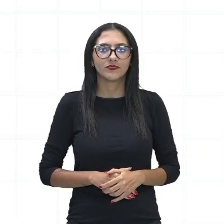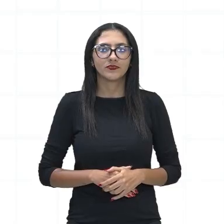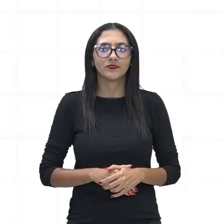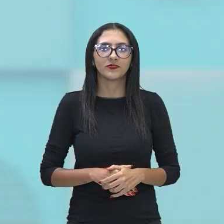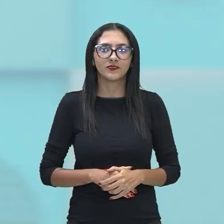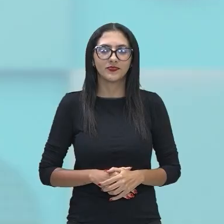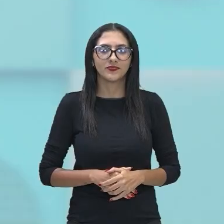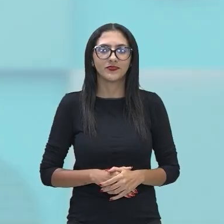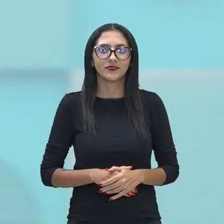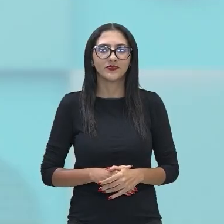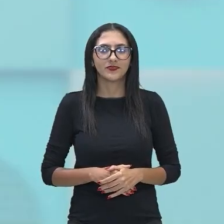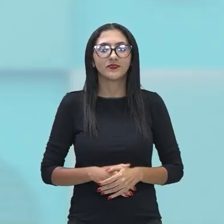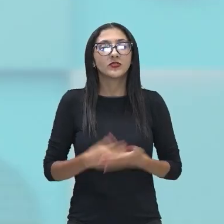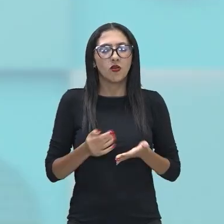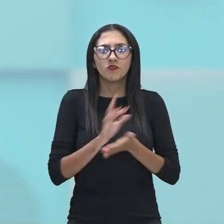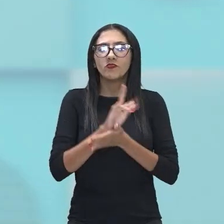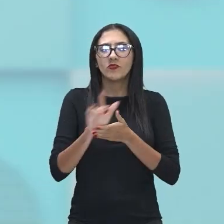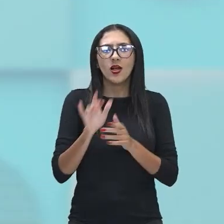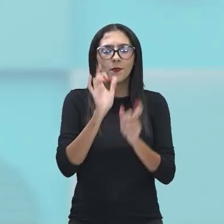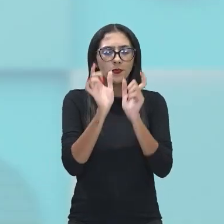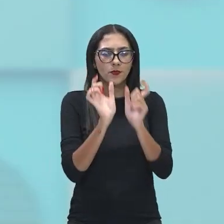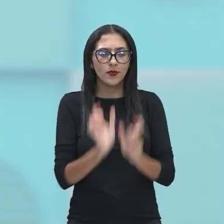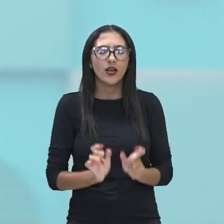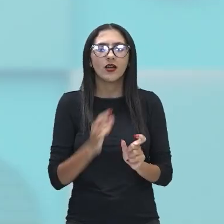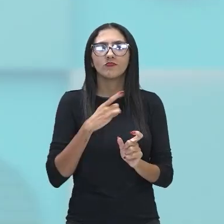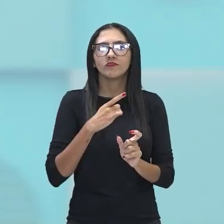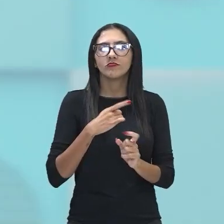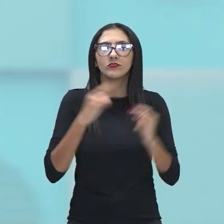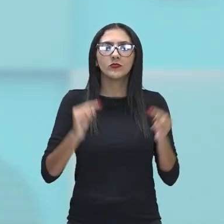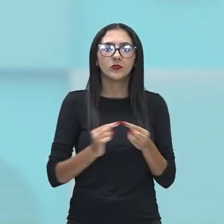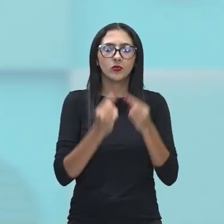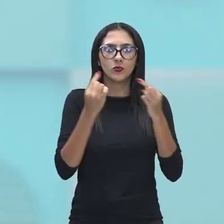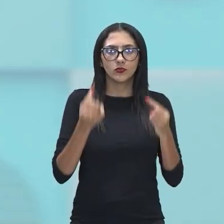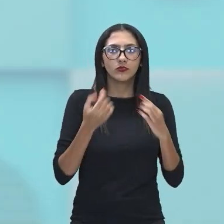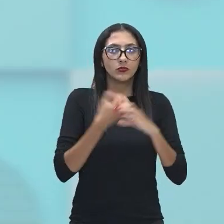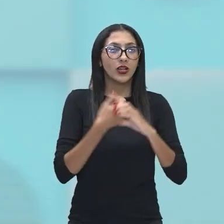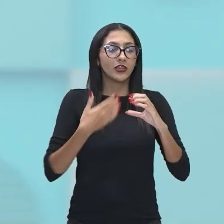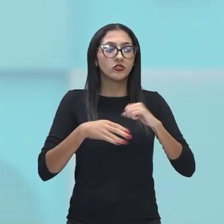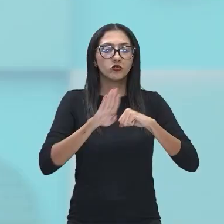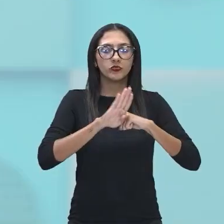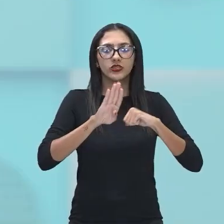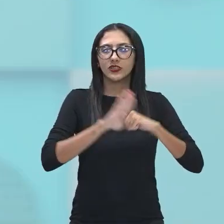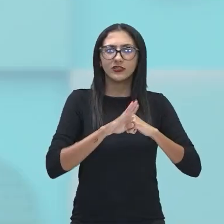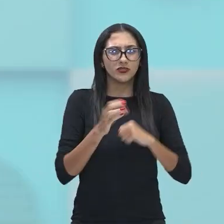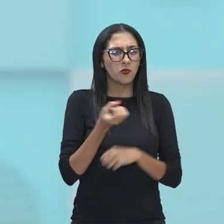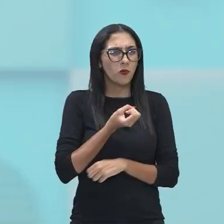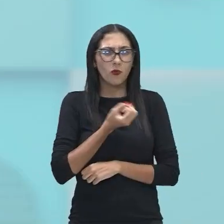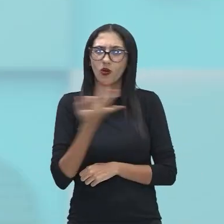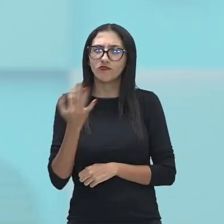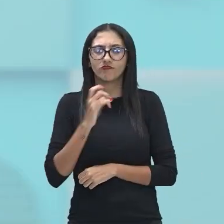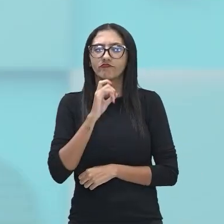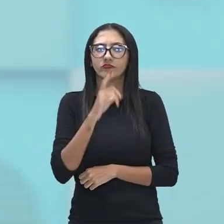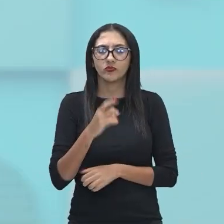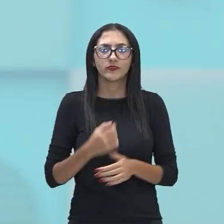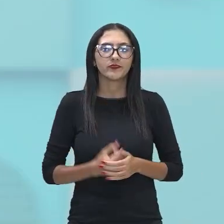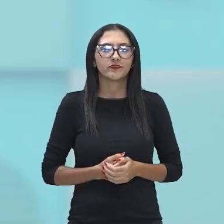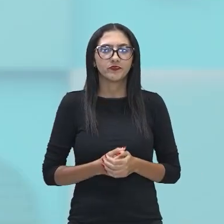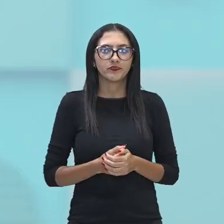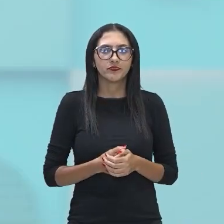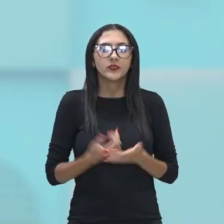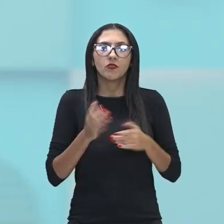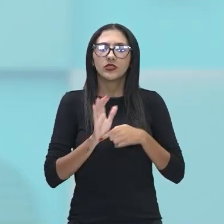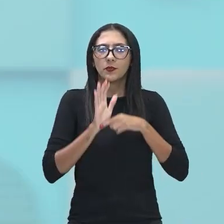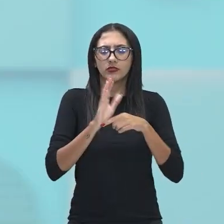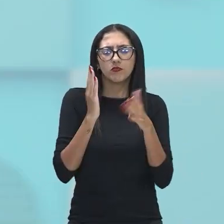tem várias palavras que são classificadas como substantivos não contáveis. Então, a gente está separando algumas delas, não